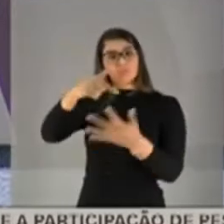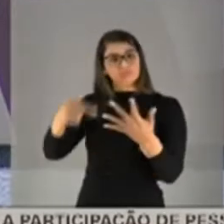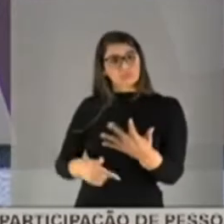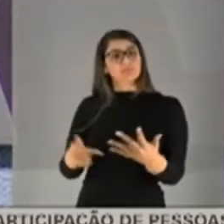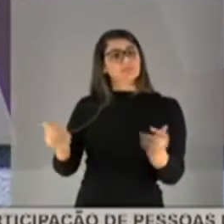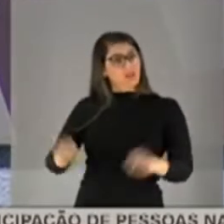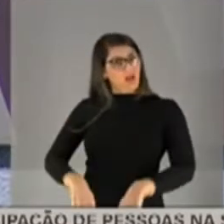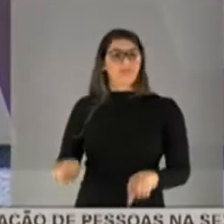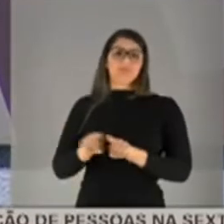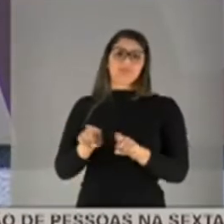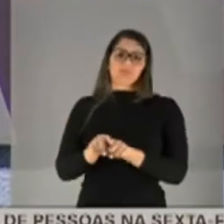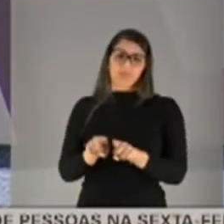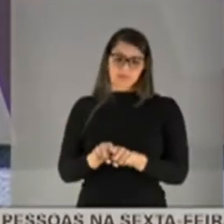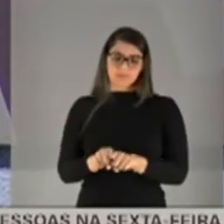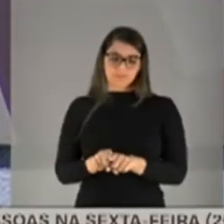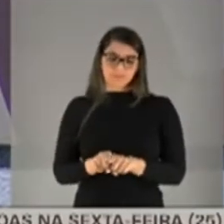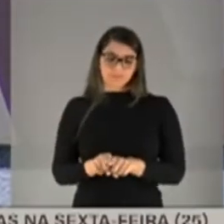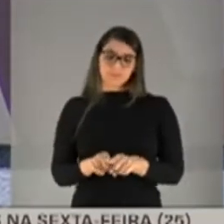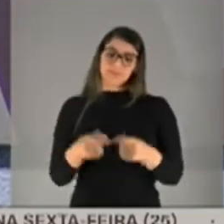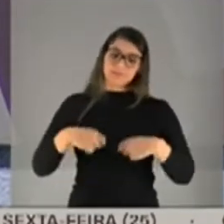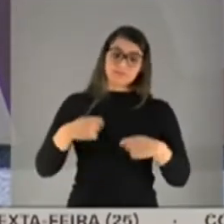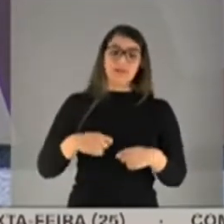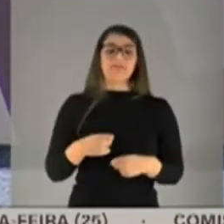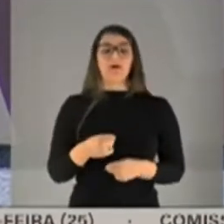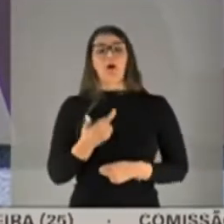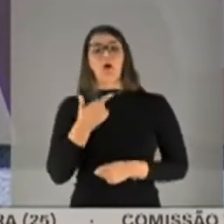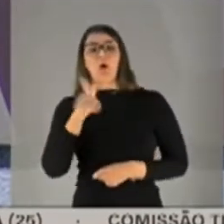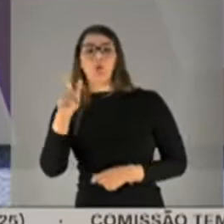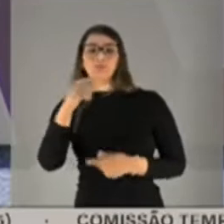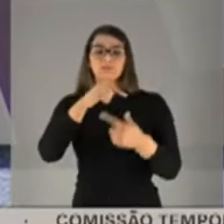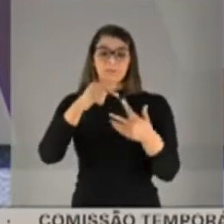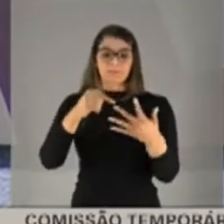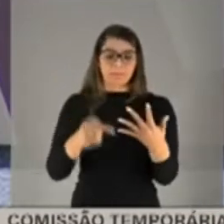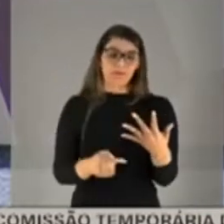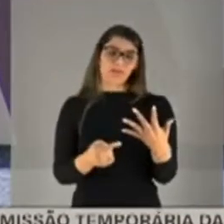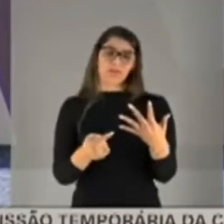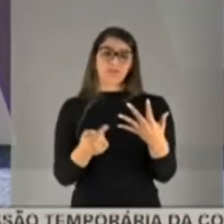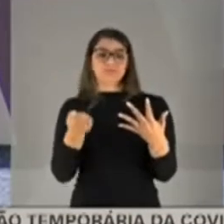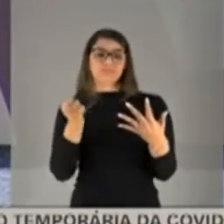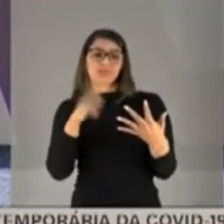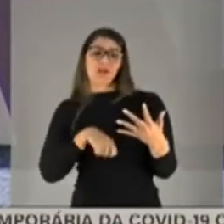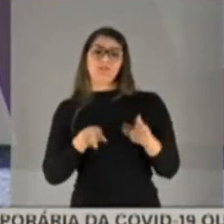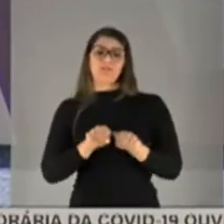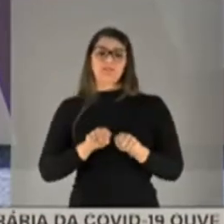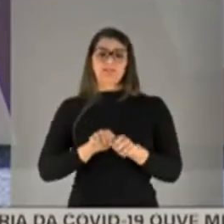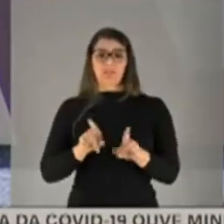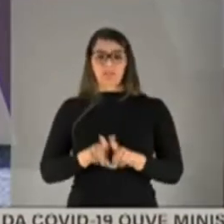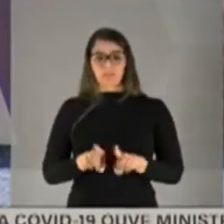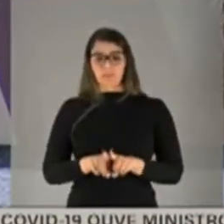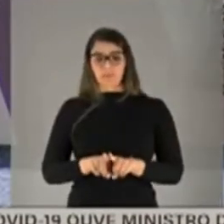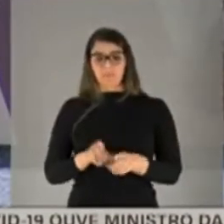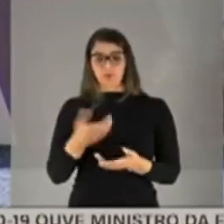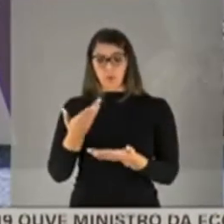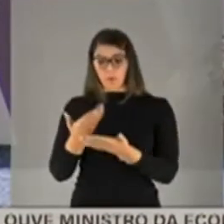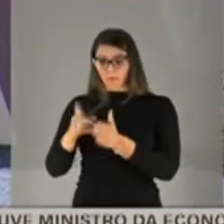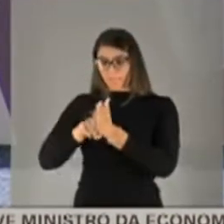da transmissão, além da vigilância epidemiológica. Existiam as medidas não farmacológicas. Esses estudos já falam desde o princípio que o uso